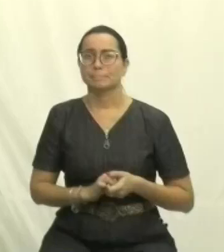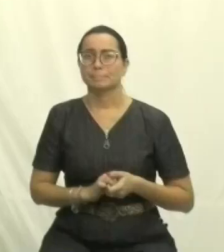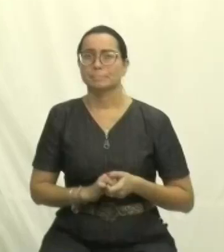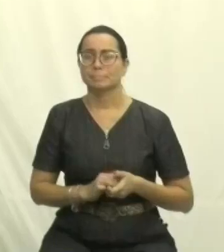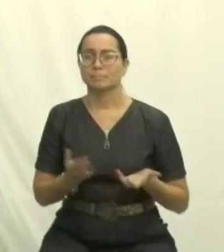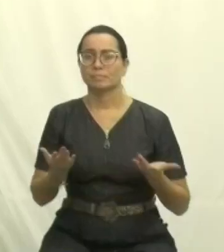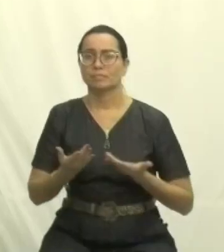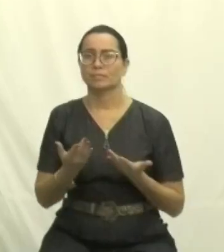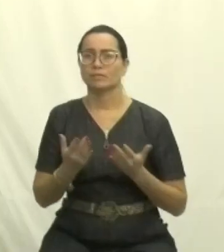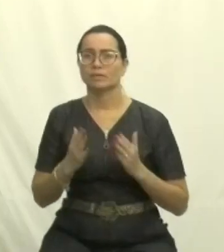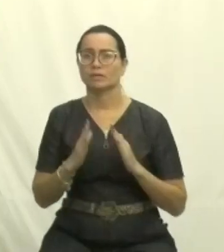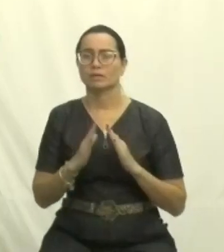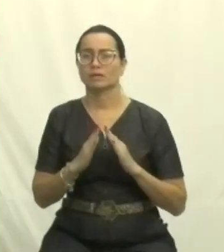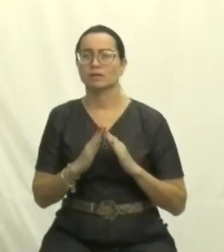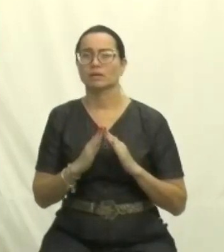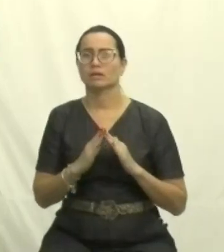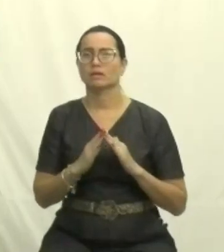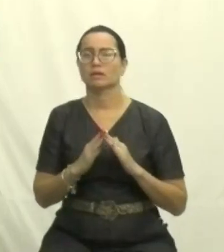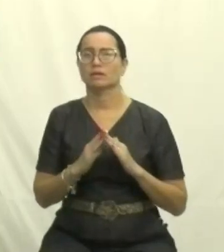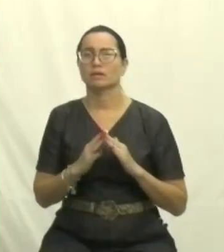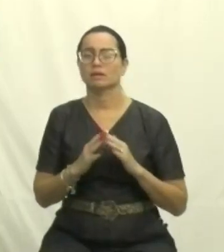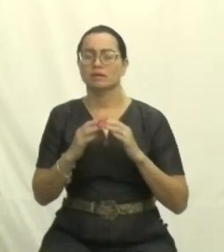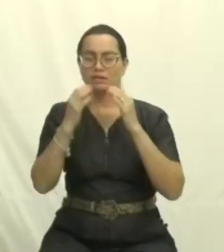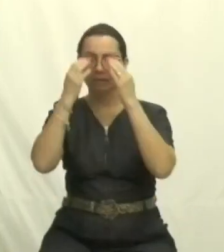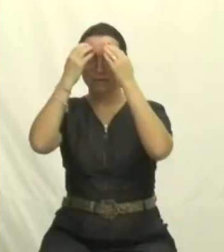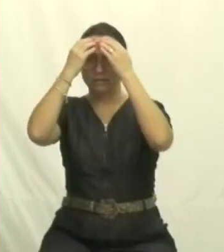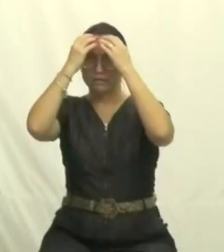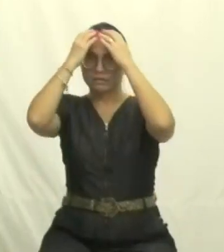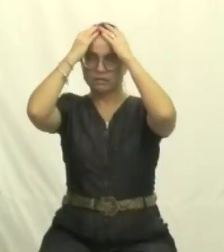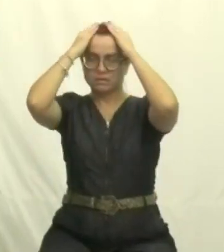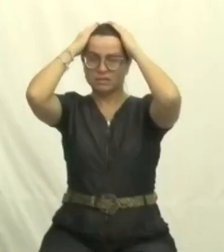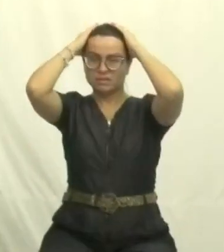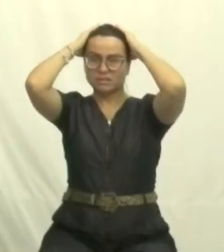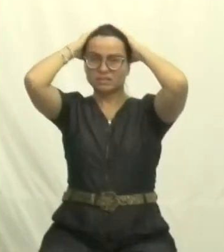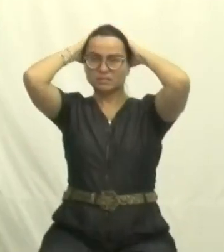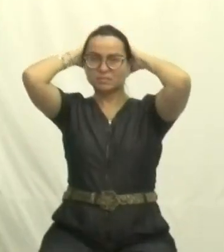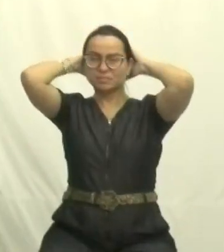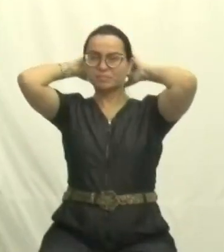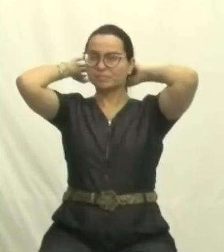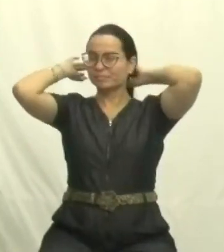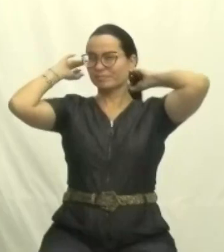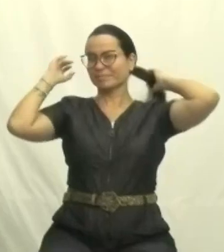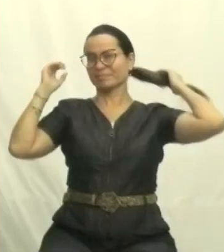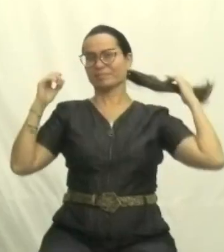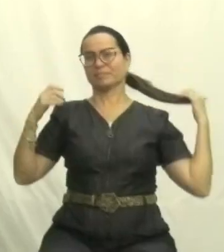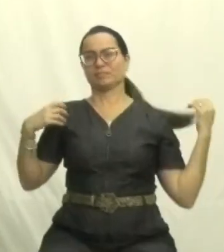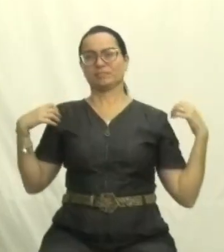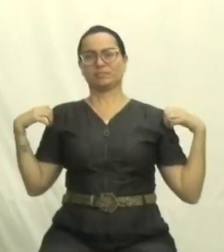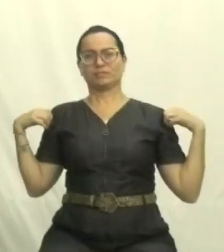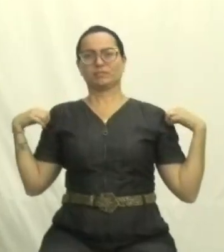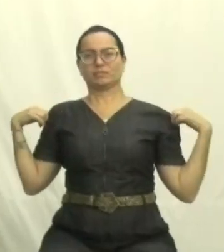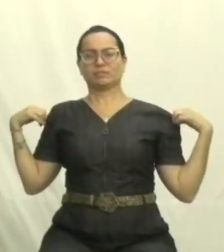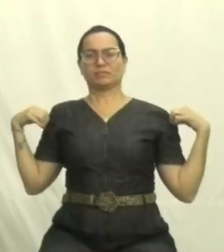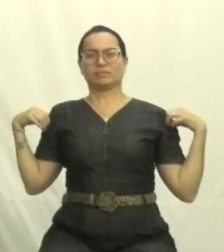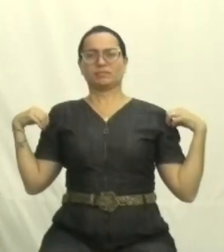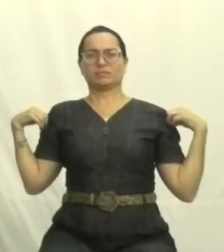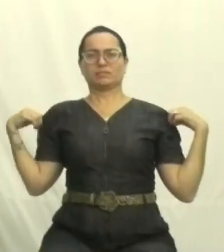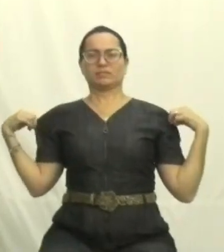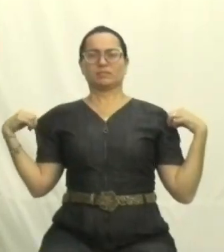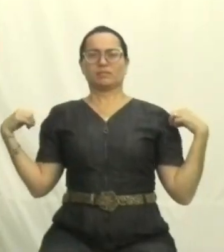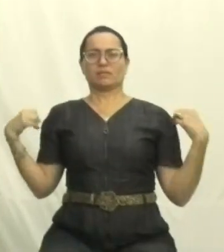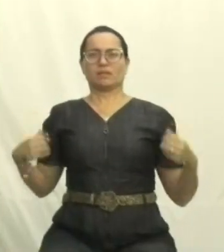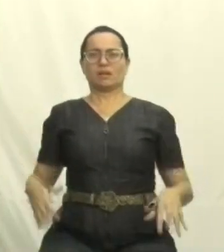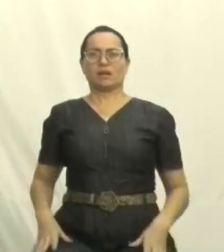nominada agora pelo pastor Jair, seria o início da solução desse problema. Foi tu, não? Tá bom, querido. Tá bom,